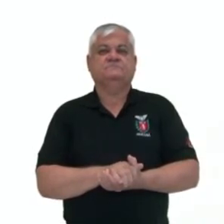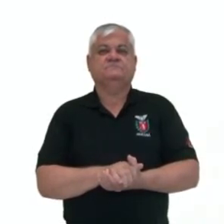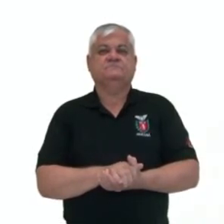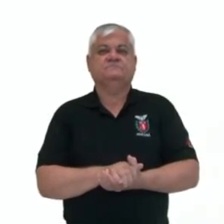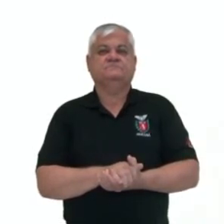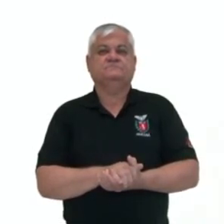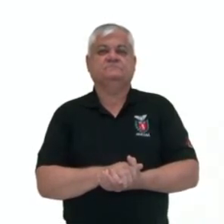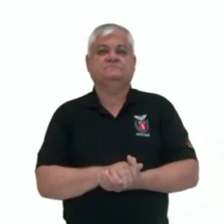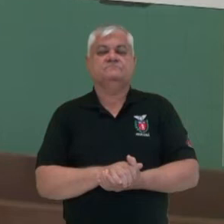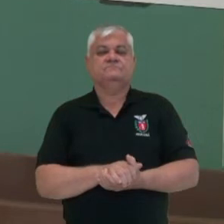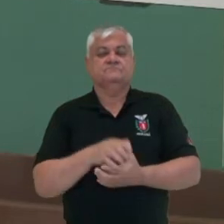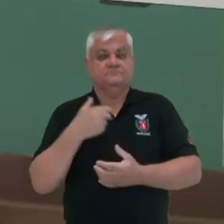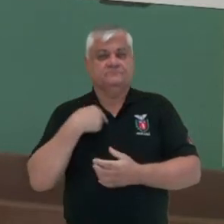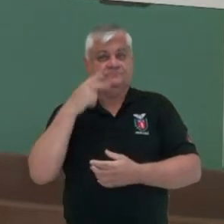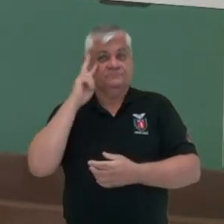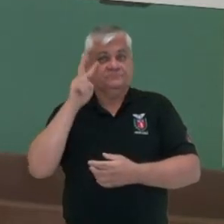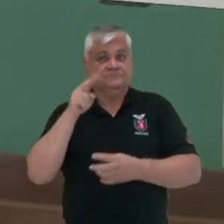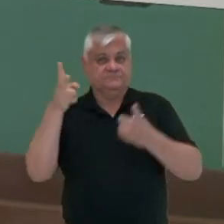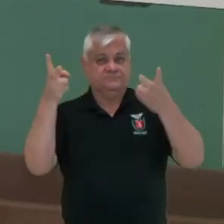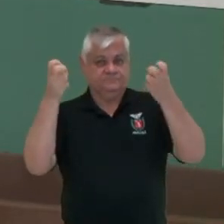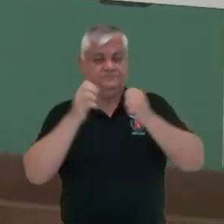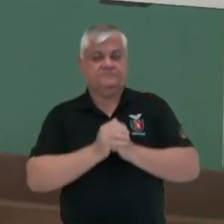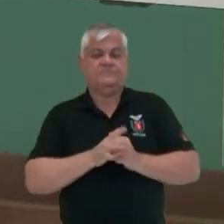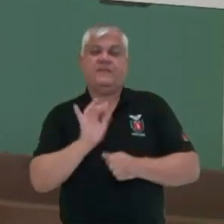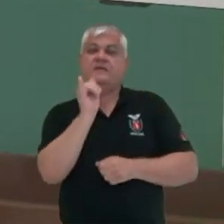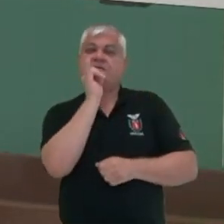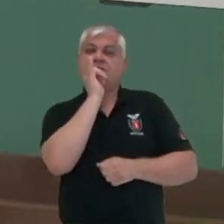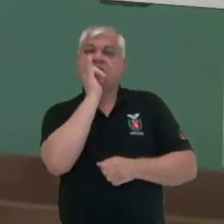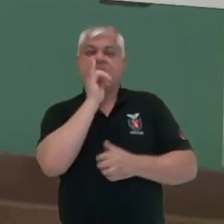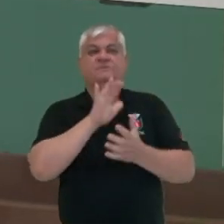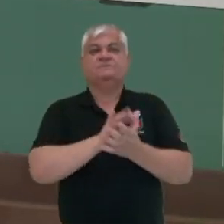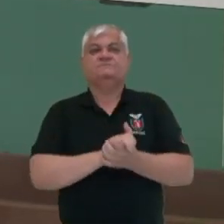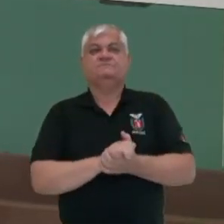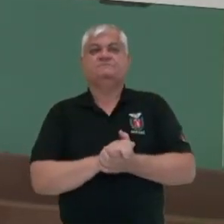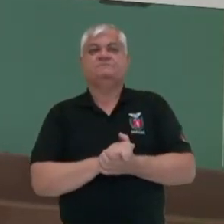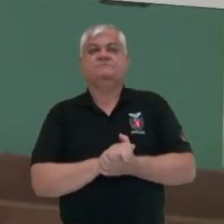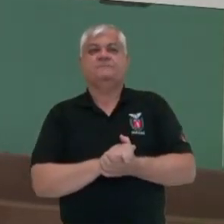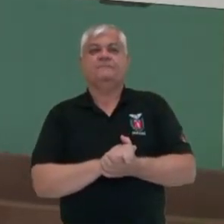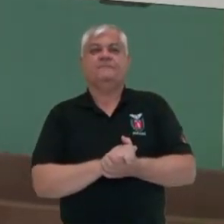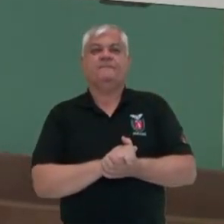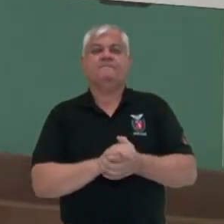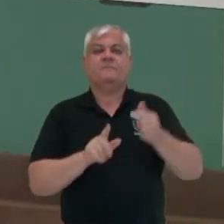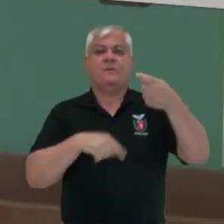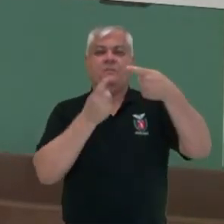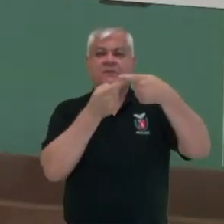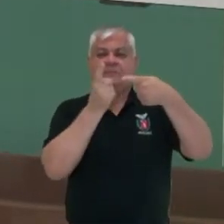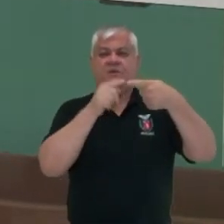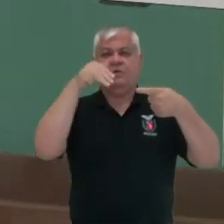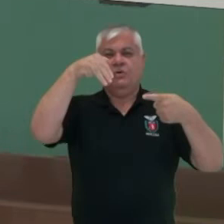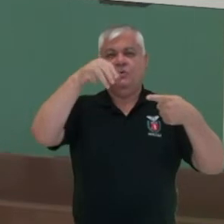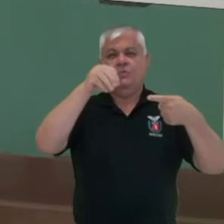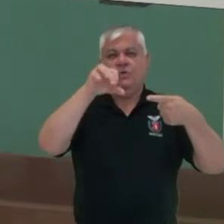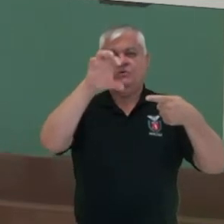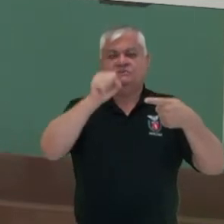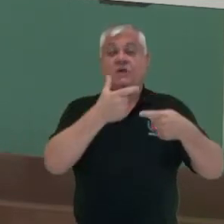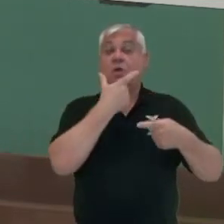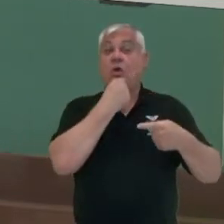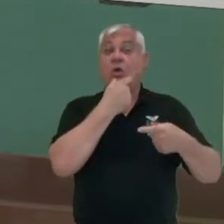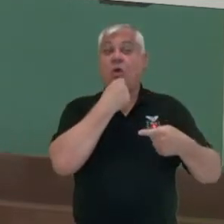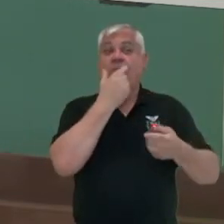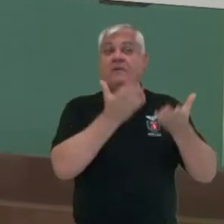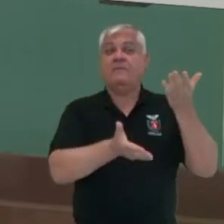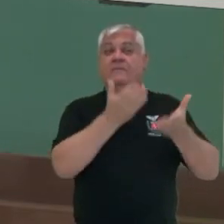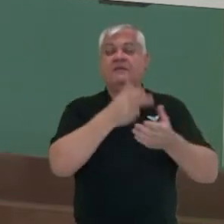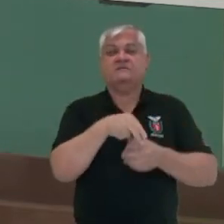Então, como vocês devem ter observado, ó, vamos pegar um exemplo aqui, tá? Vamos ver o primeiro mosca, ó. No masculino, mosca é